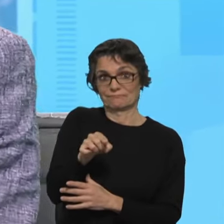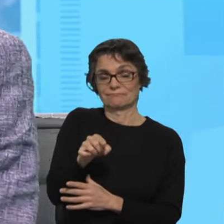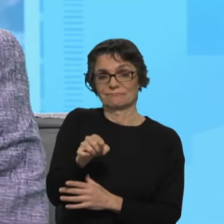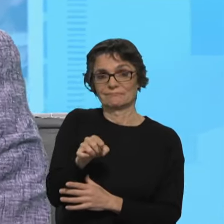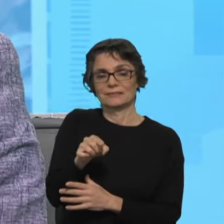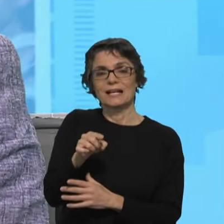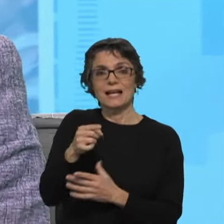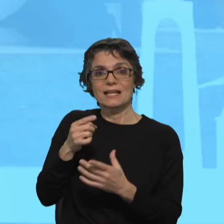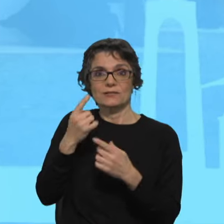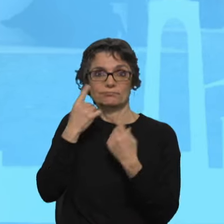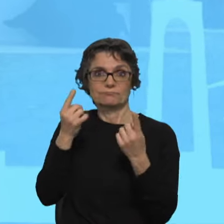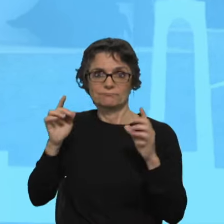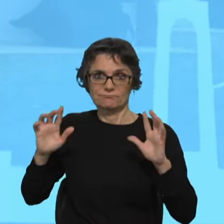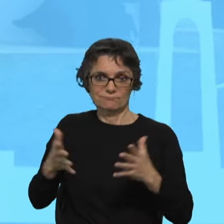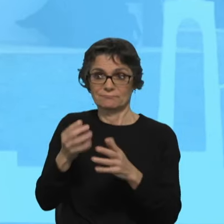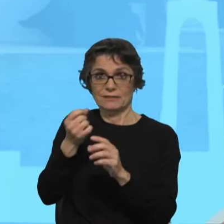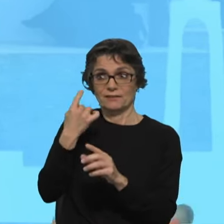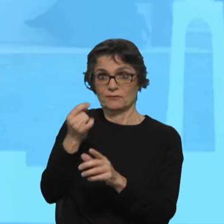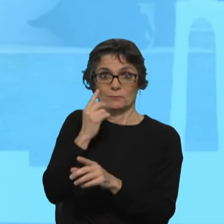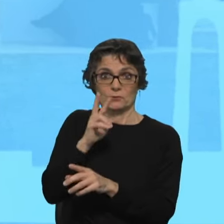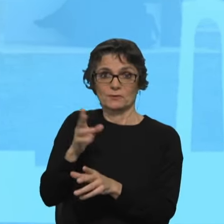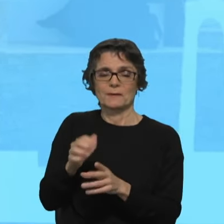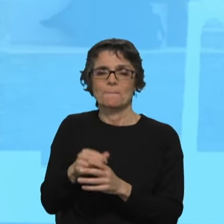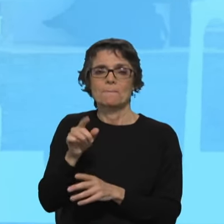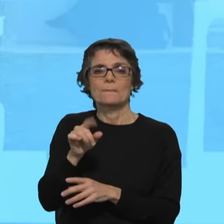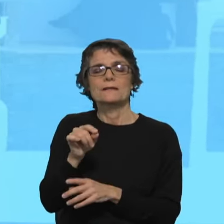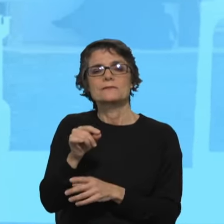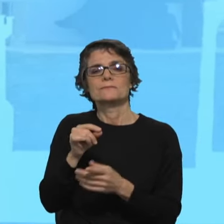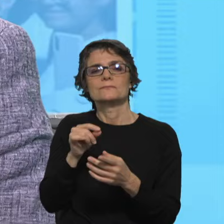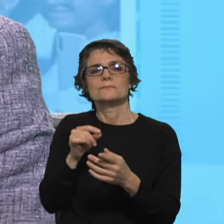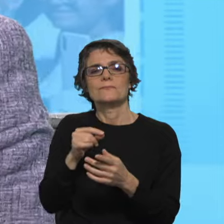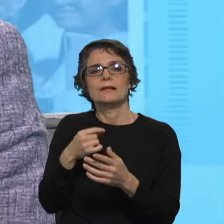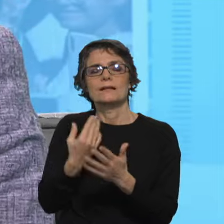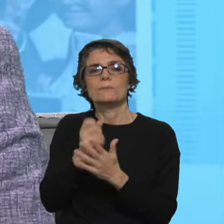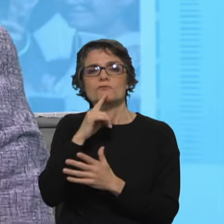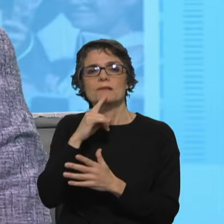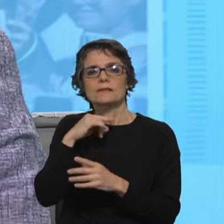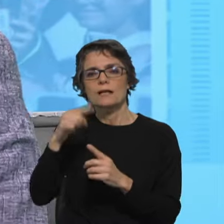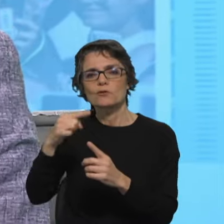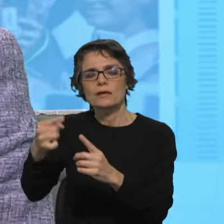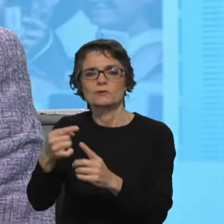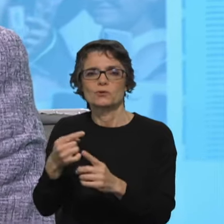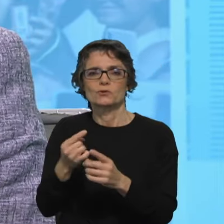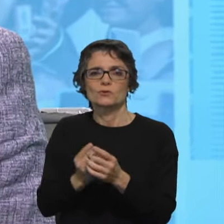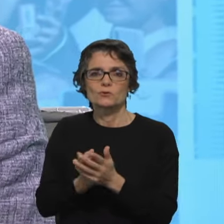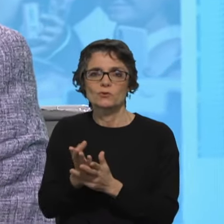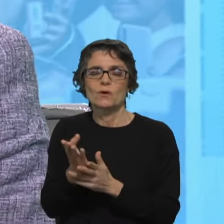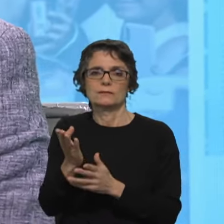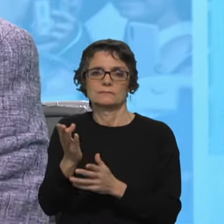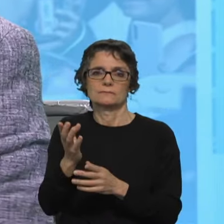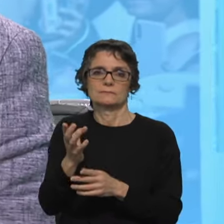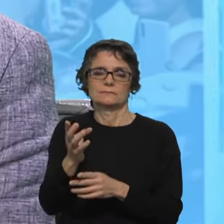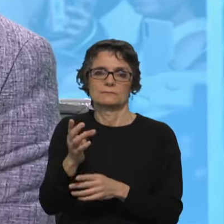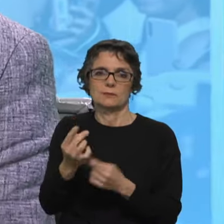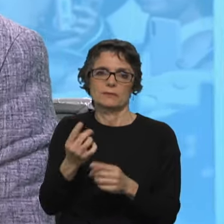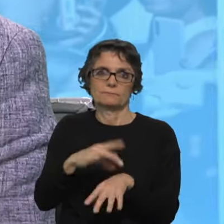entrada triunfal, que acabamos de ver, que foi mantendo-se ao longo dos anos, não ininterruptamente, por causa da pandemia, mas,